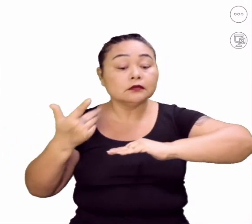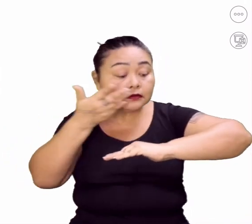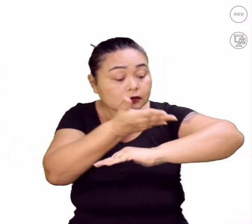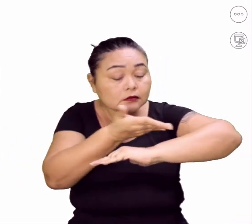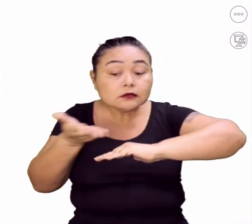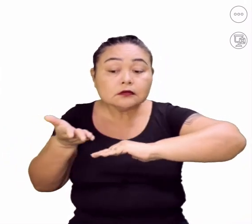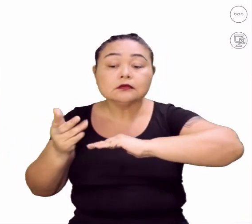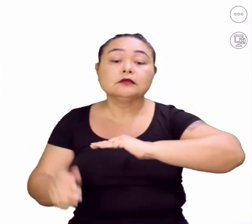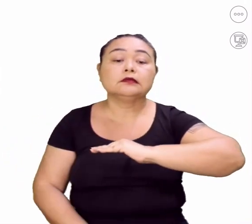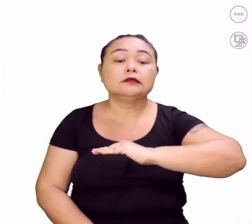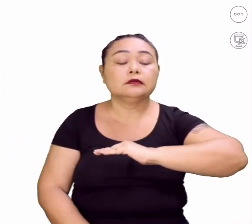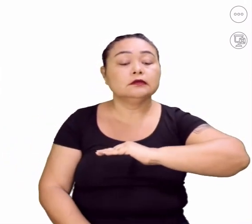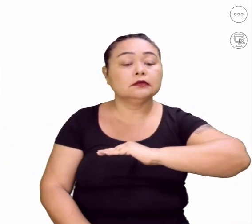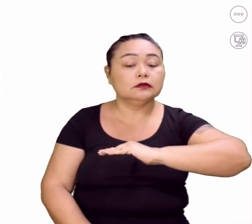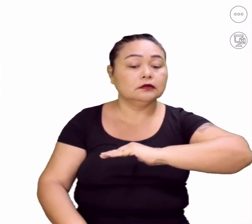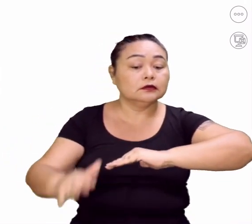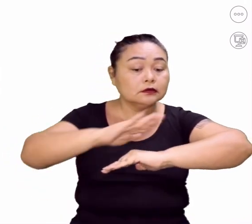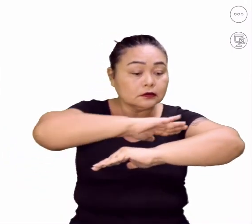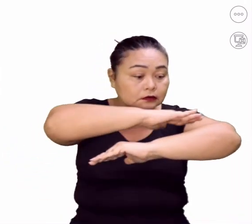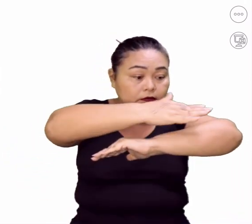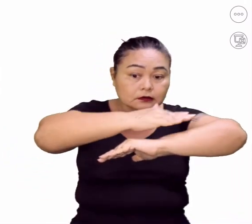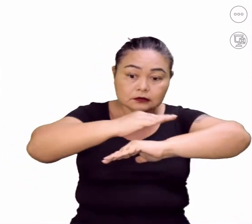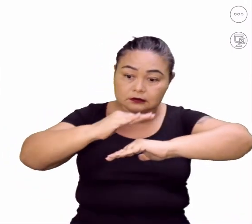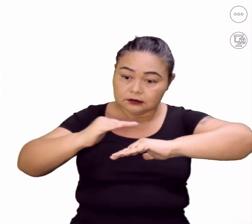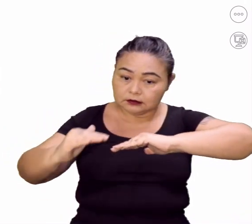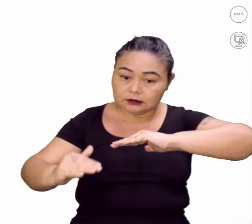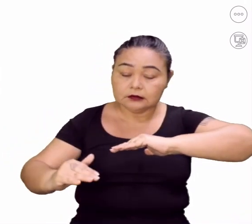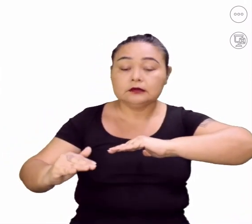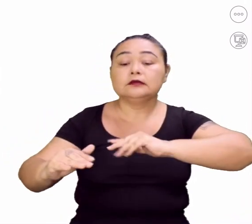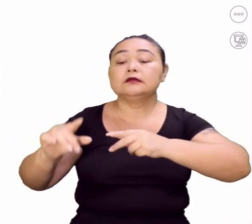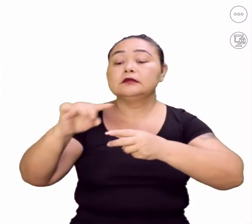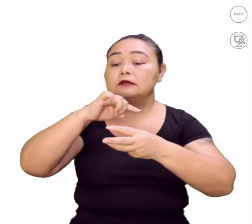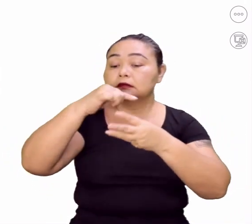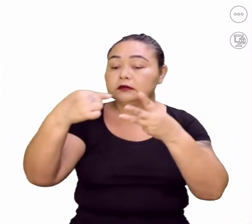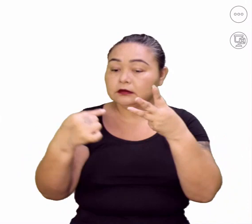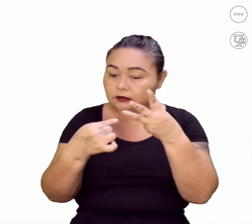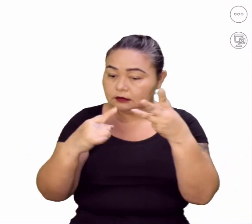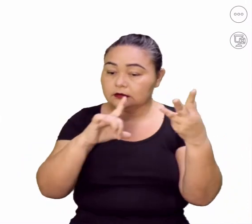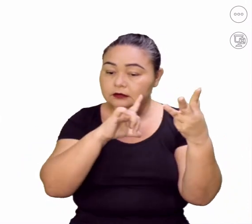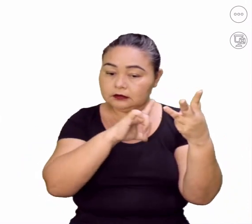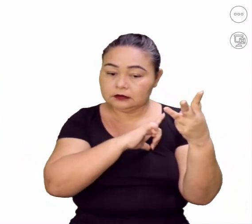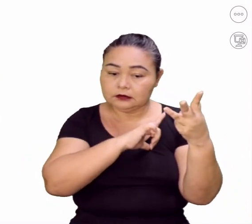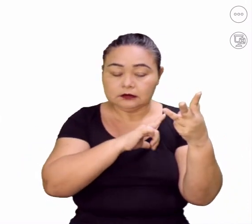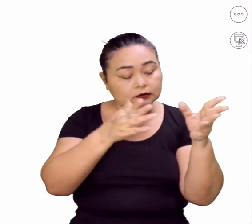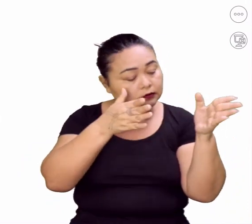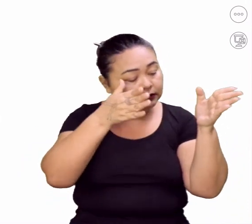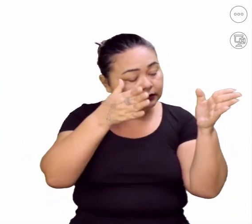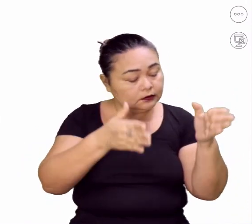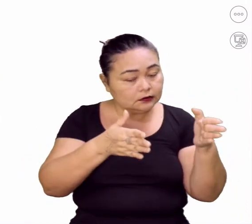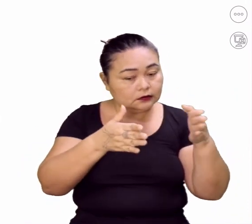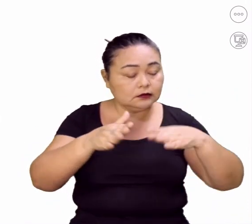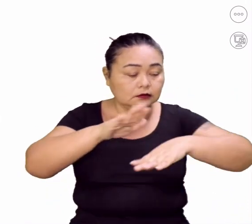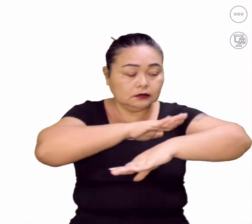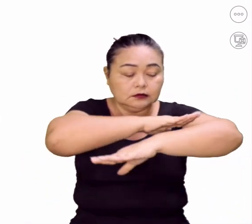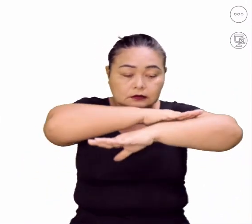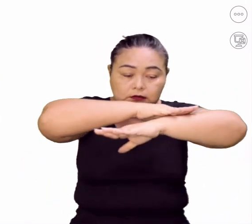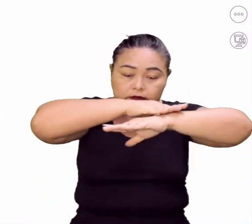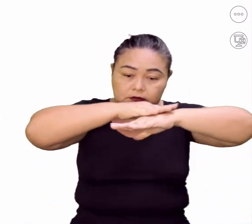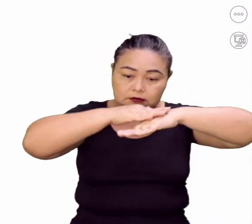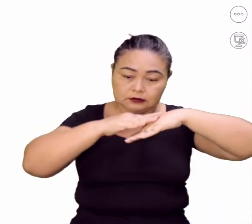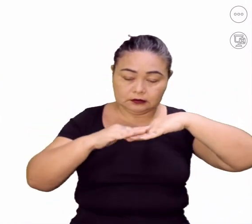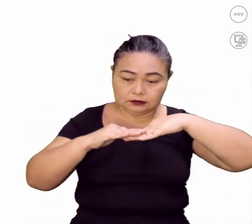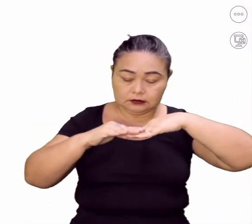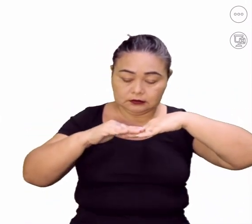resultantes dela. Essa classificação distingue 3 tipos de compartimentos. Quais são eles?